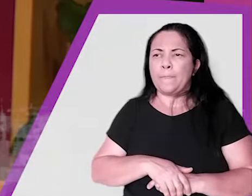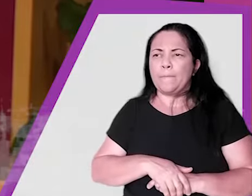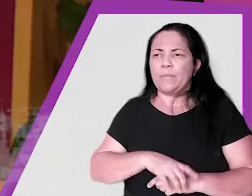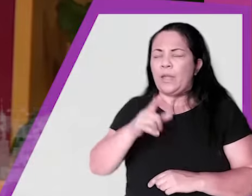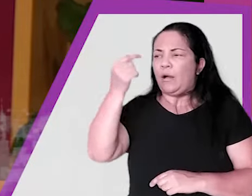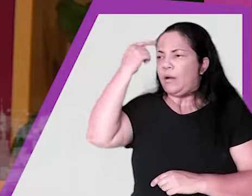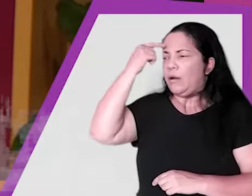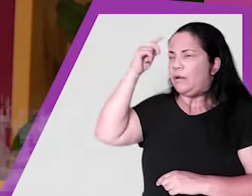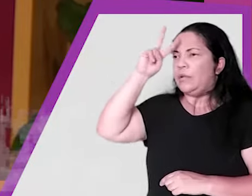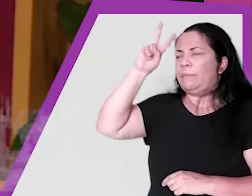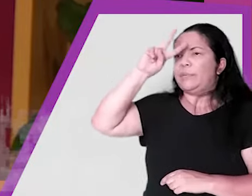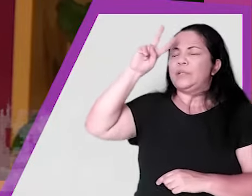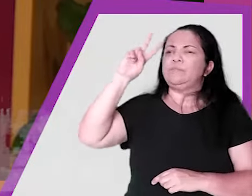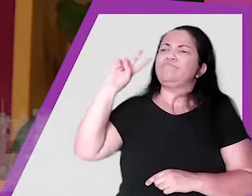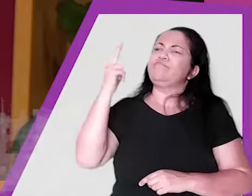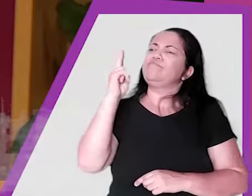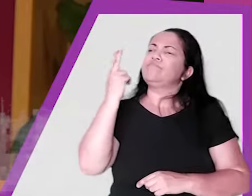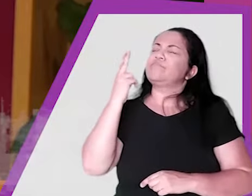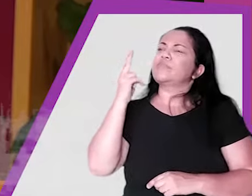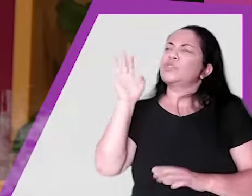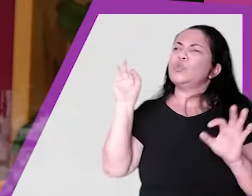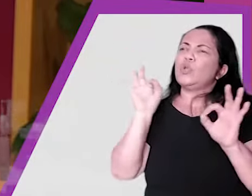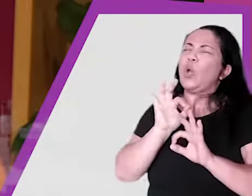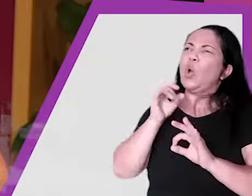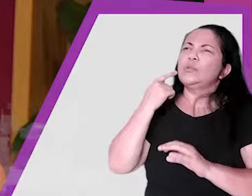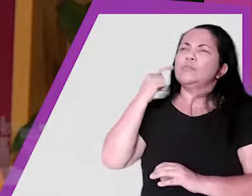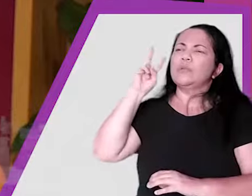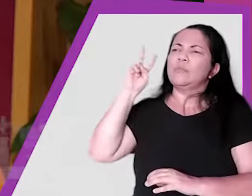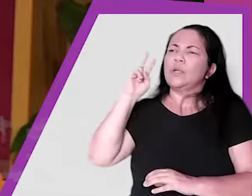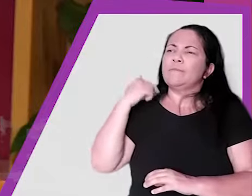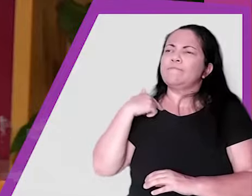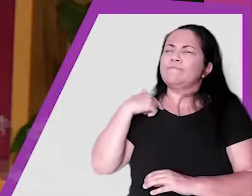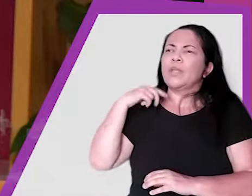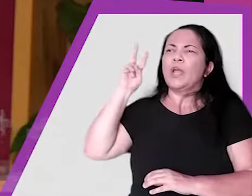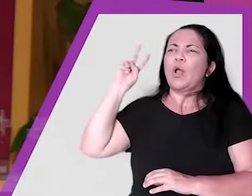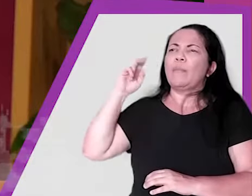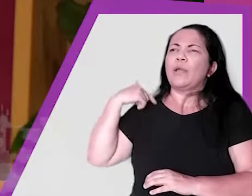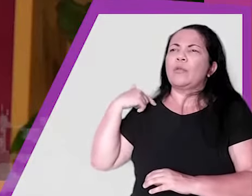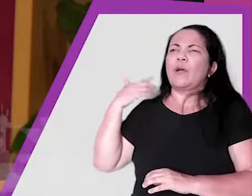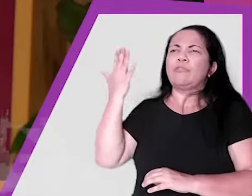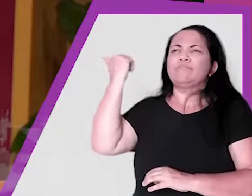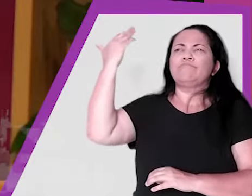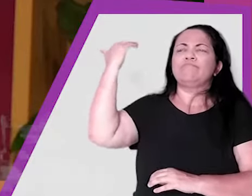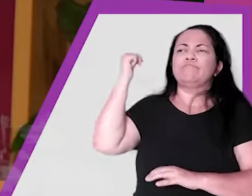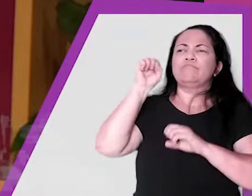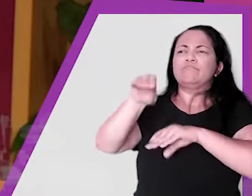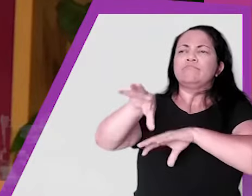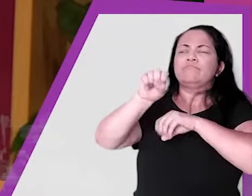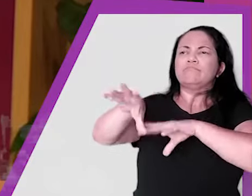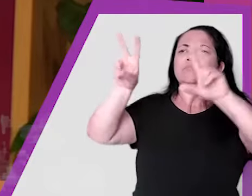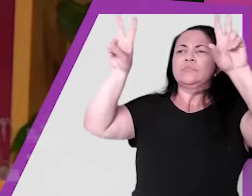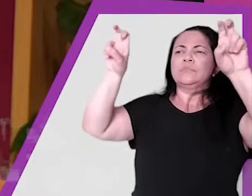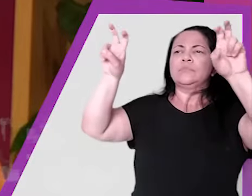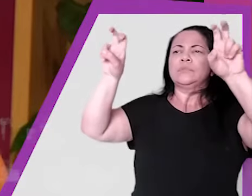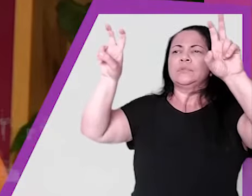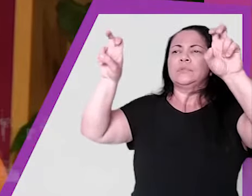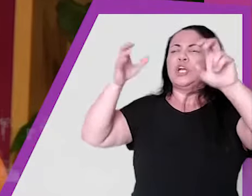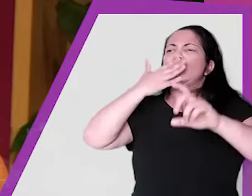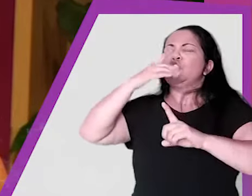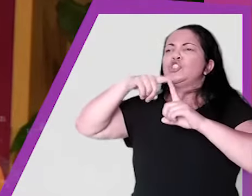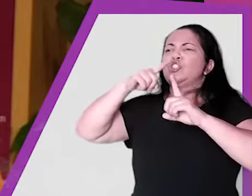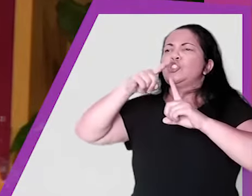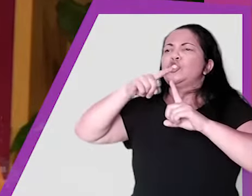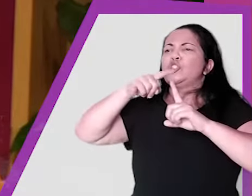E que aconteceria, por exemplo, se desaparecesse? Porque tem até uma história ótima. Eu uma vez estava dando uma